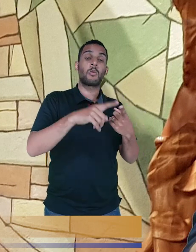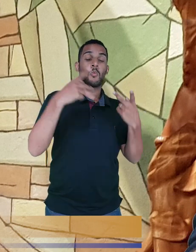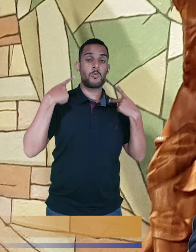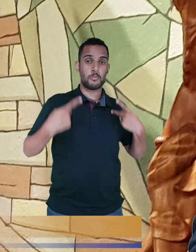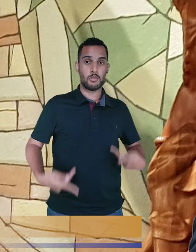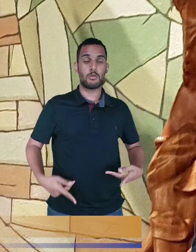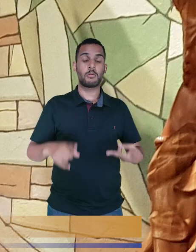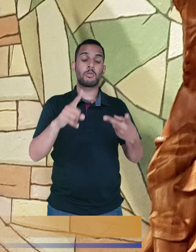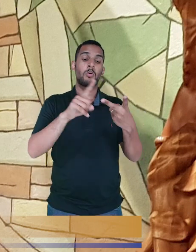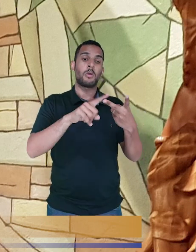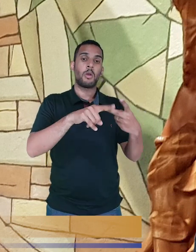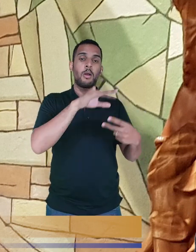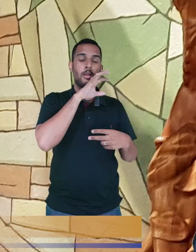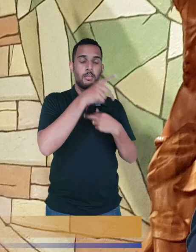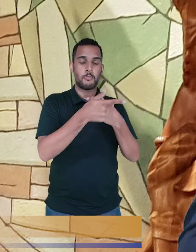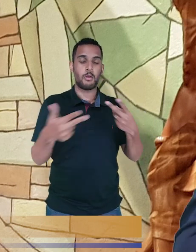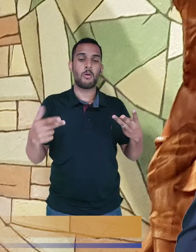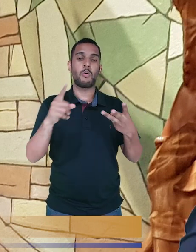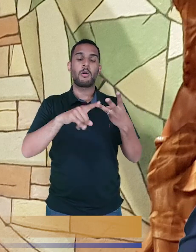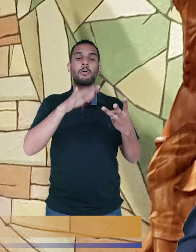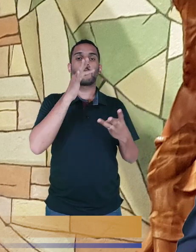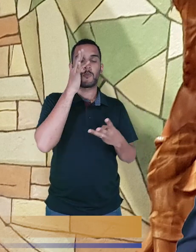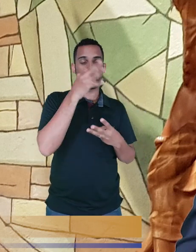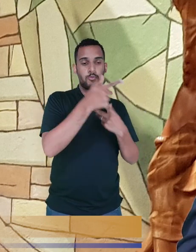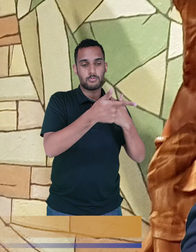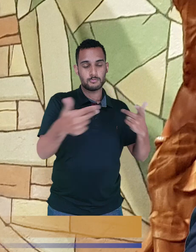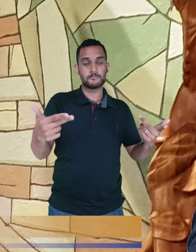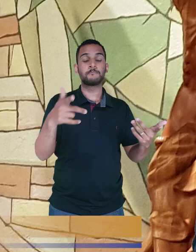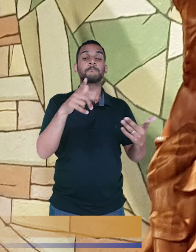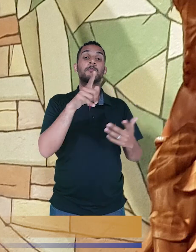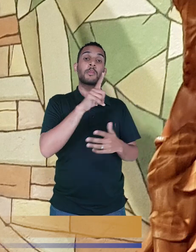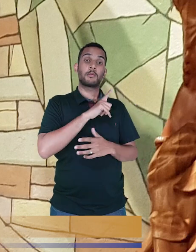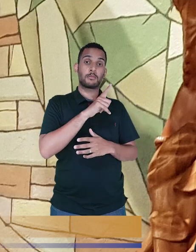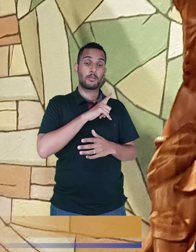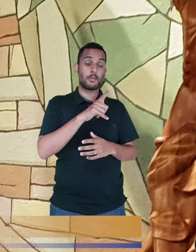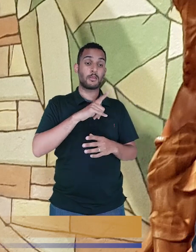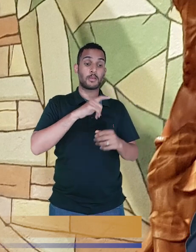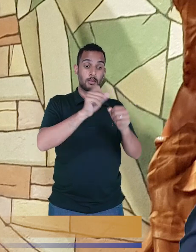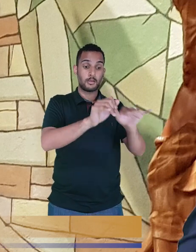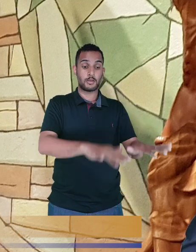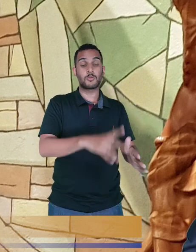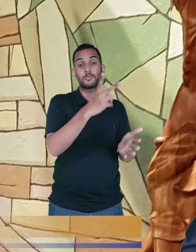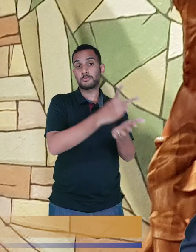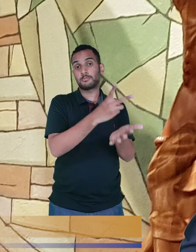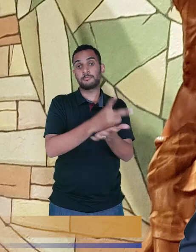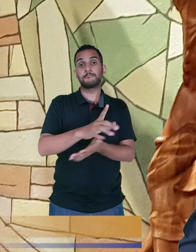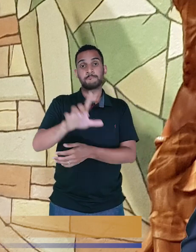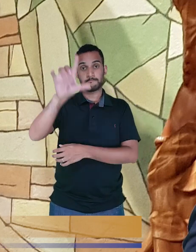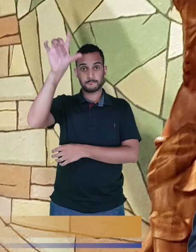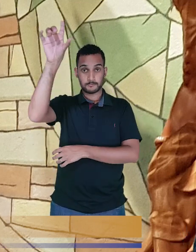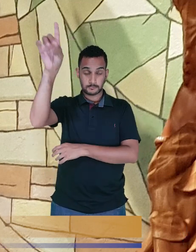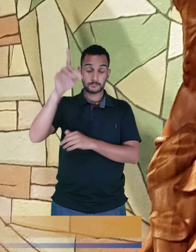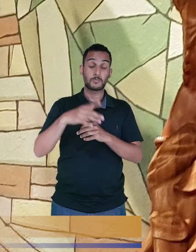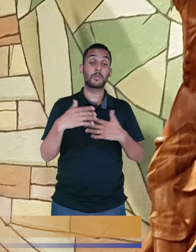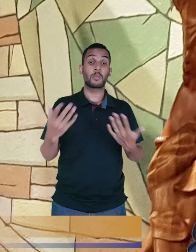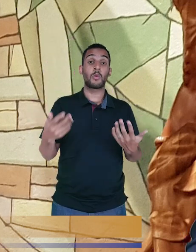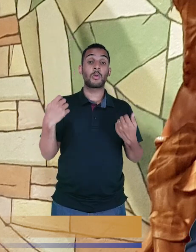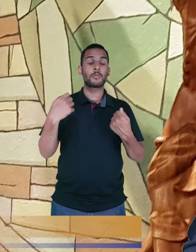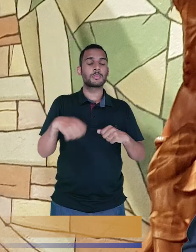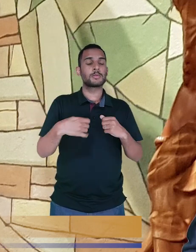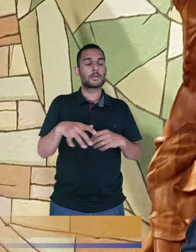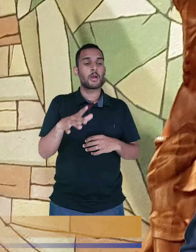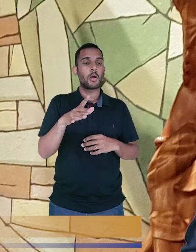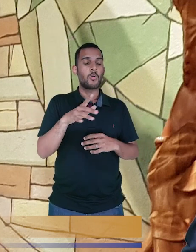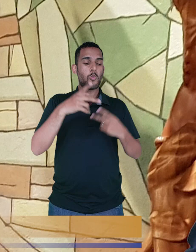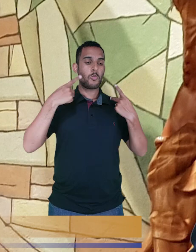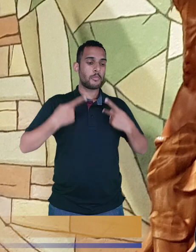os animais e as plantas têm o mesmo Criador, que por amor os chamou à existência. É daí que se entende o